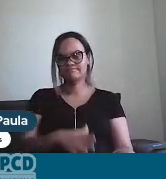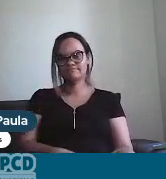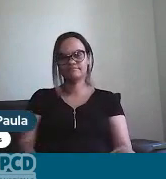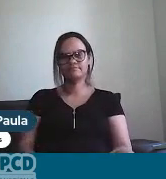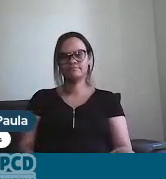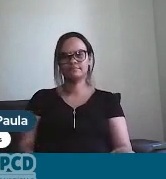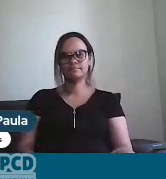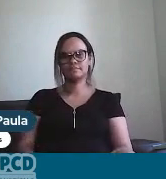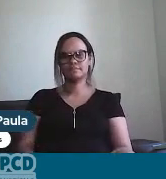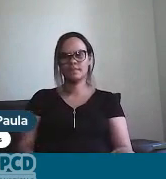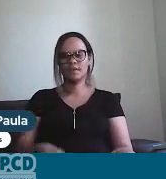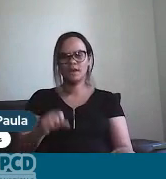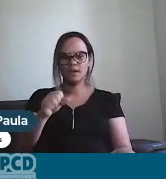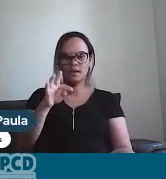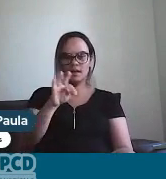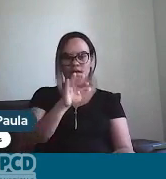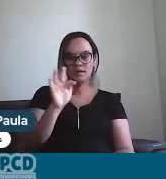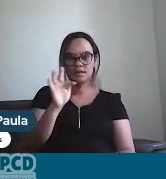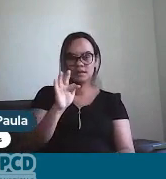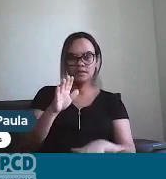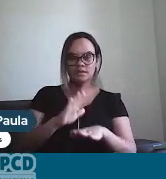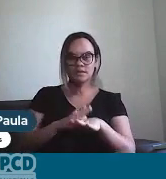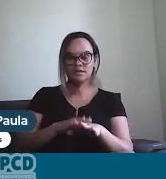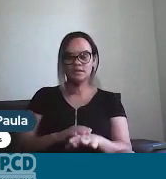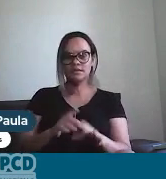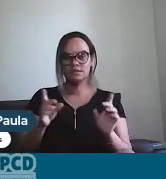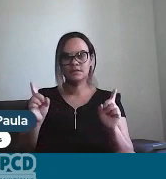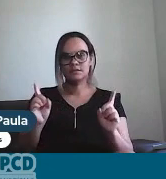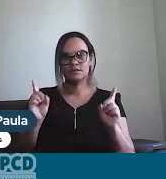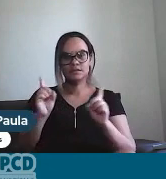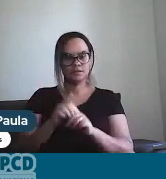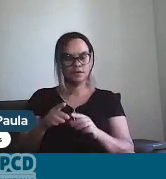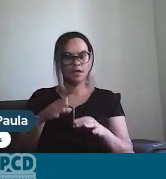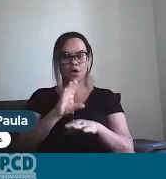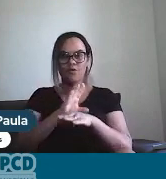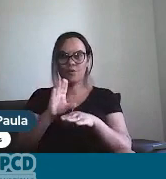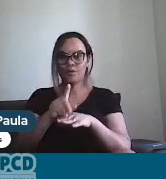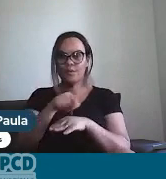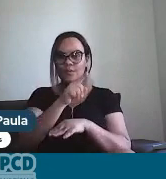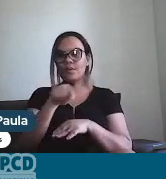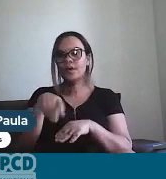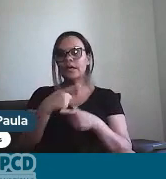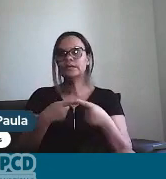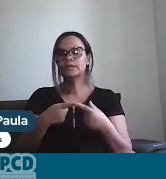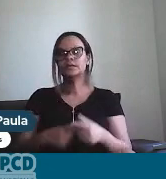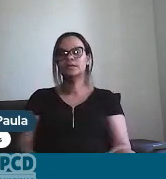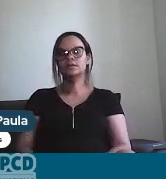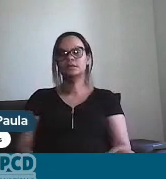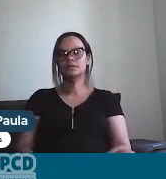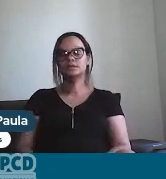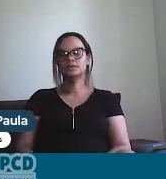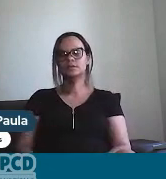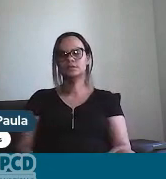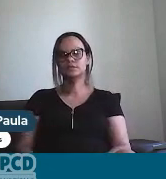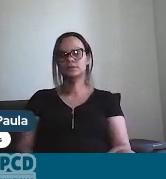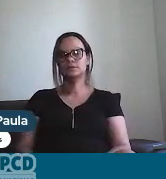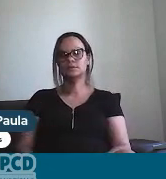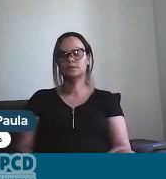uma questão do STF recentemente, uma ação direta de inconstitucionalidade nesse sentido. Por quê, gente? Não pode,